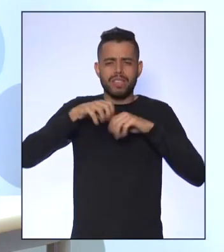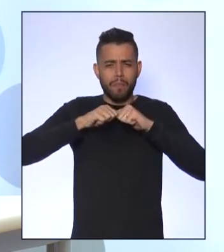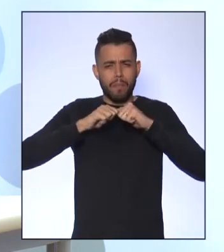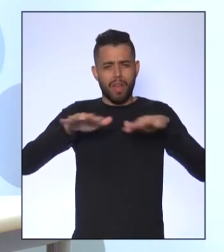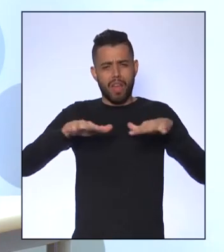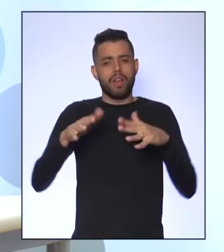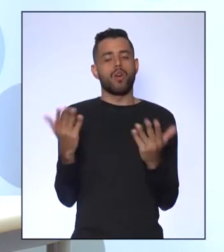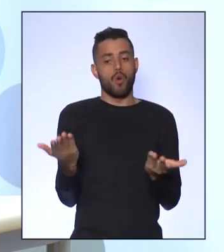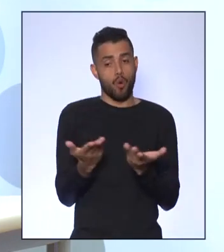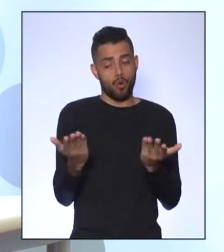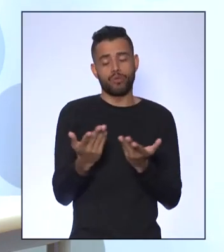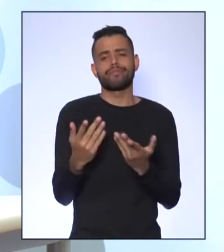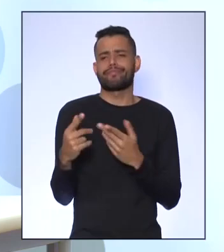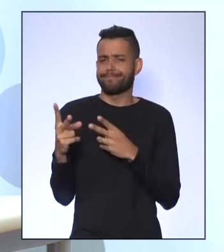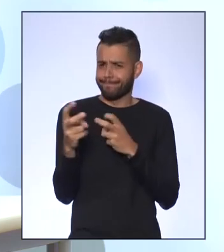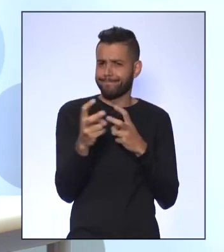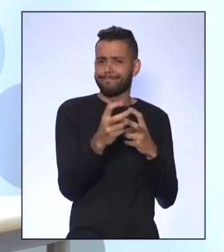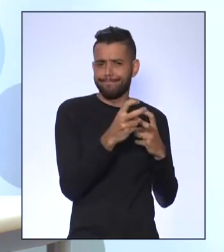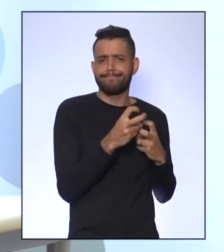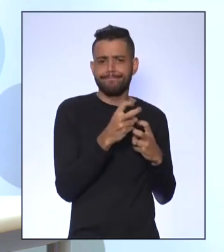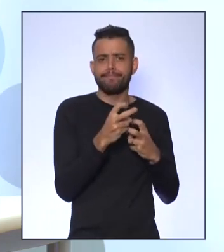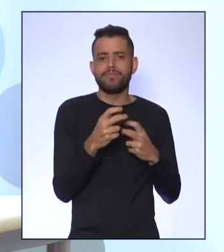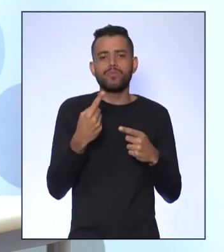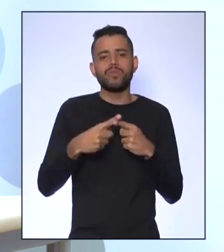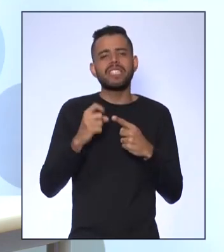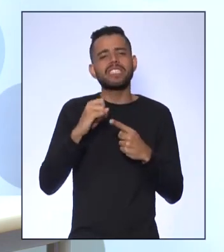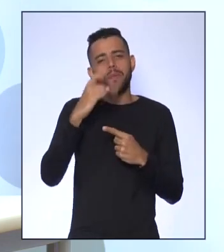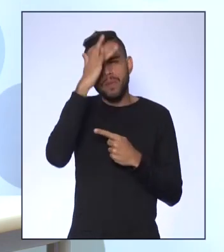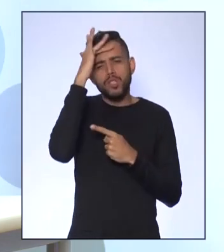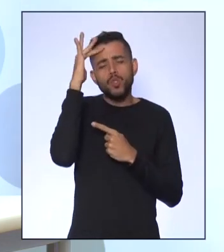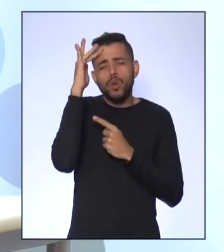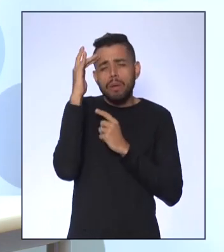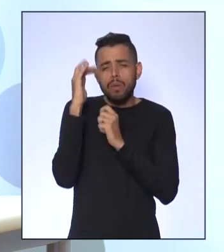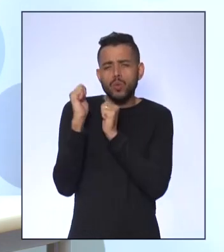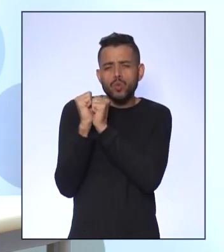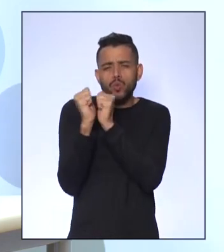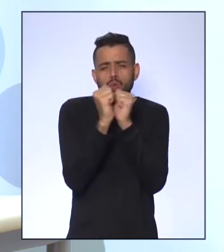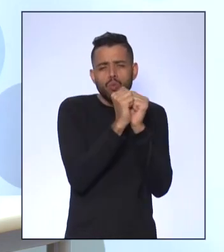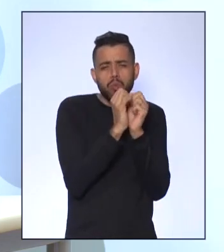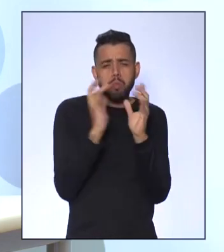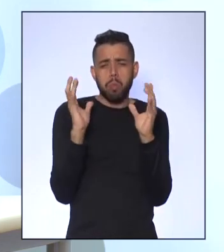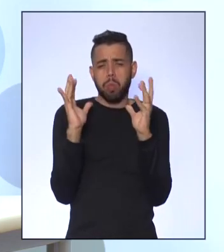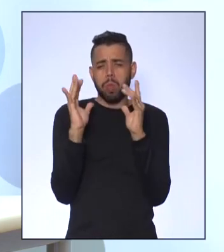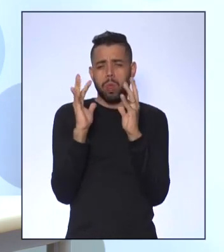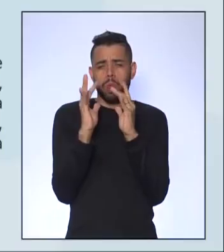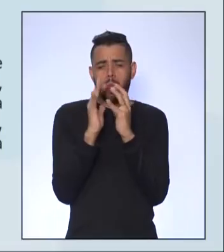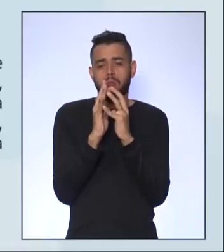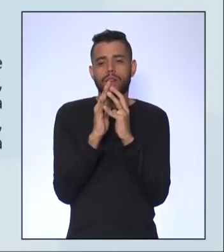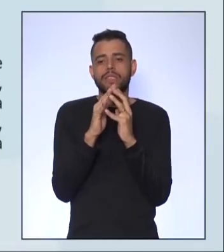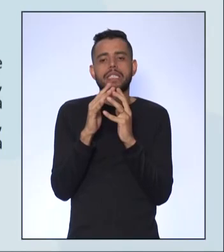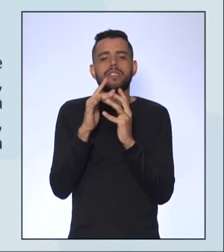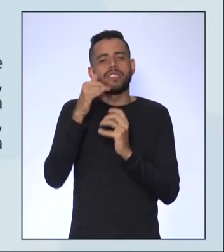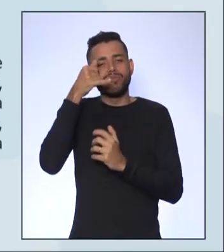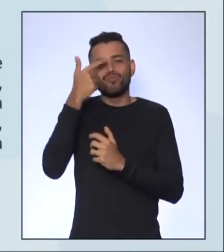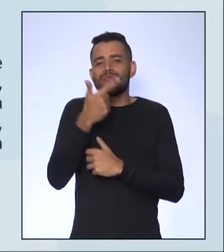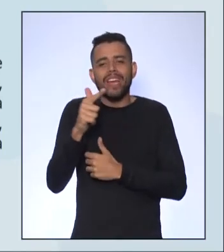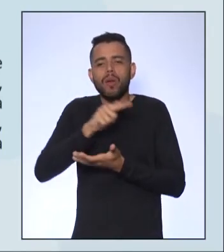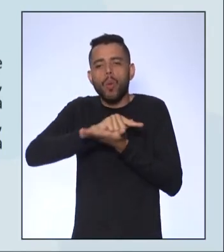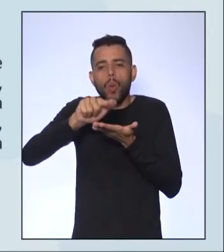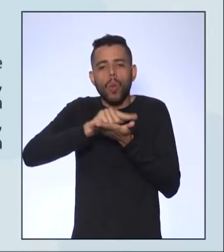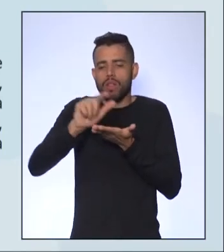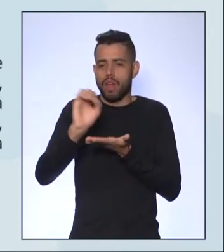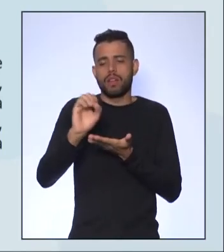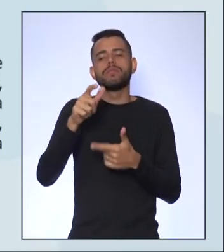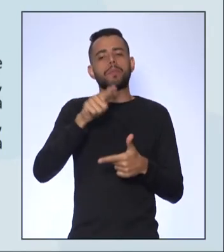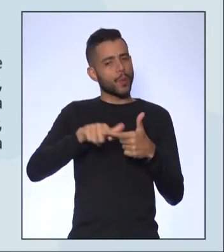em dia, que muitas pessoas convivendo juntos, sem higienização, a gente tem esse problema. Como essas casas eram casas